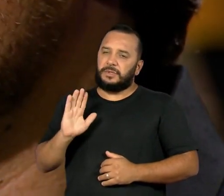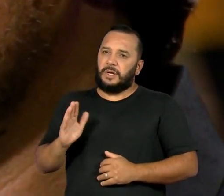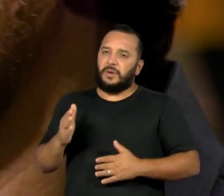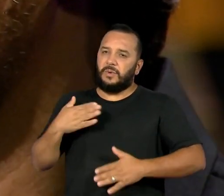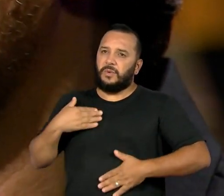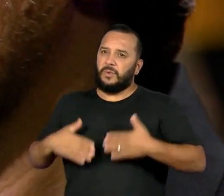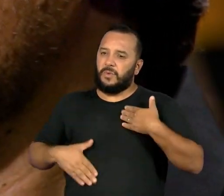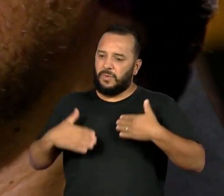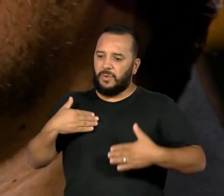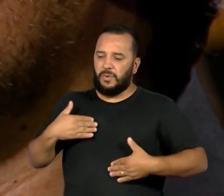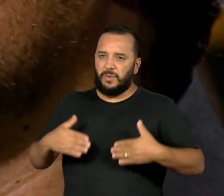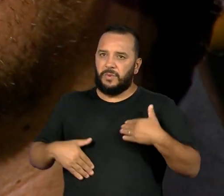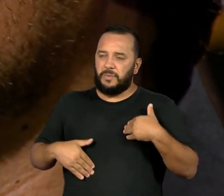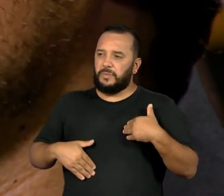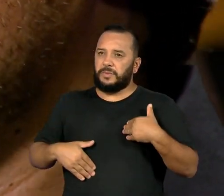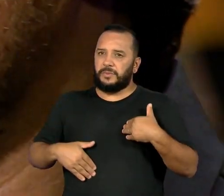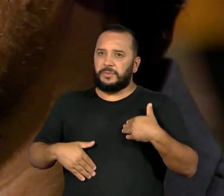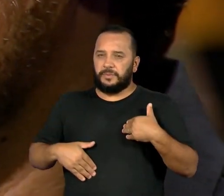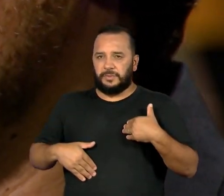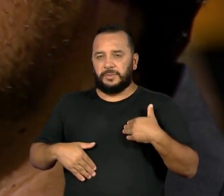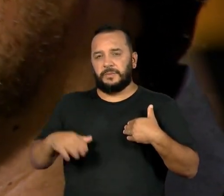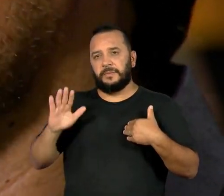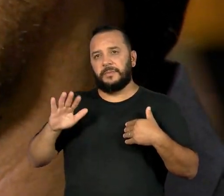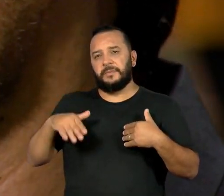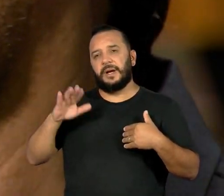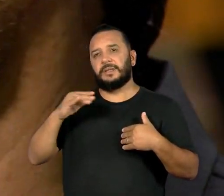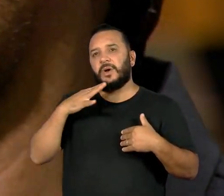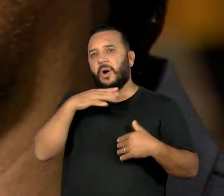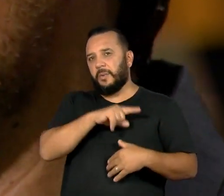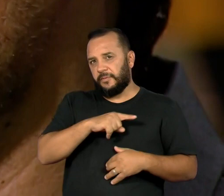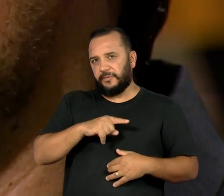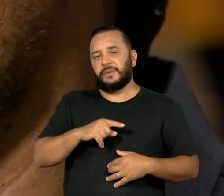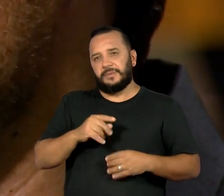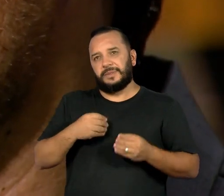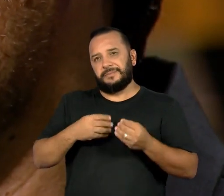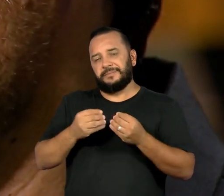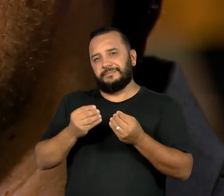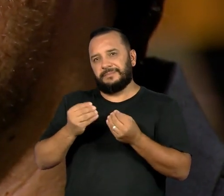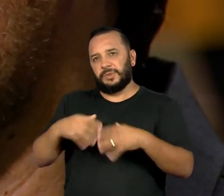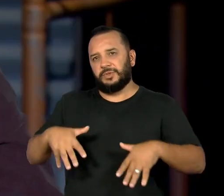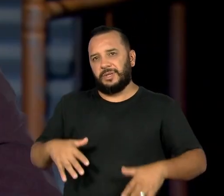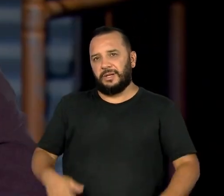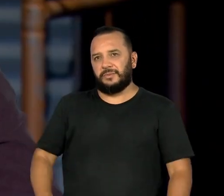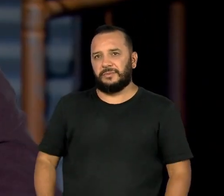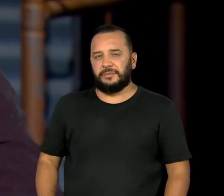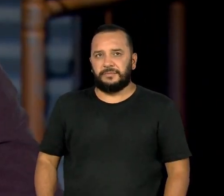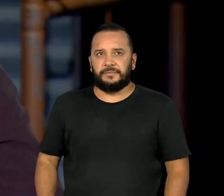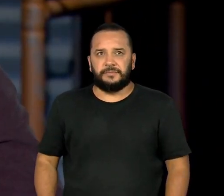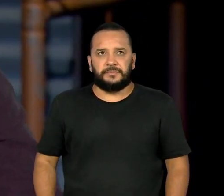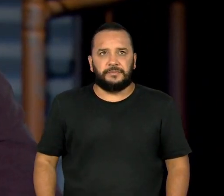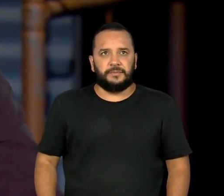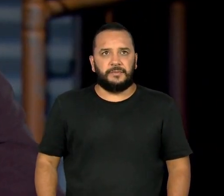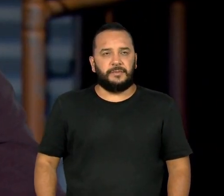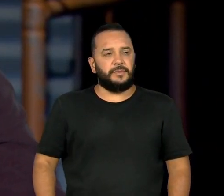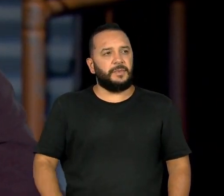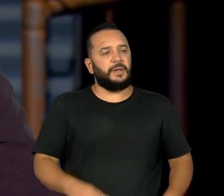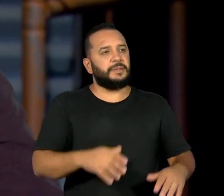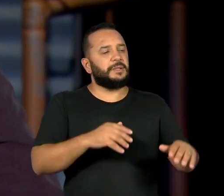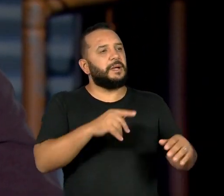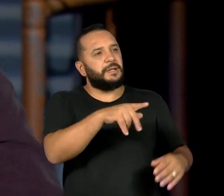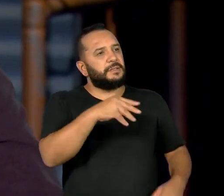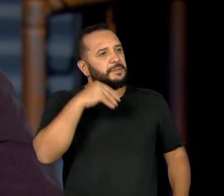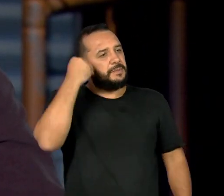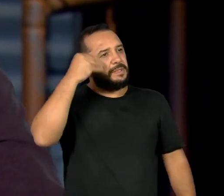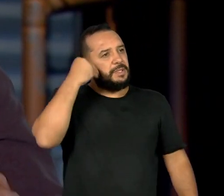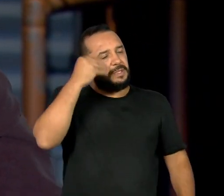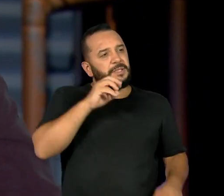assim, mais óbvia, né? Ela é prejudicada. Sim. E o que essa experiência te